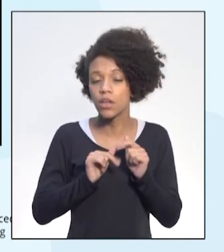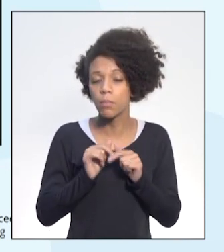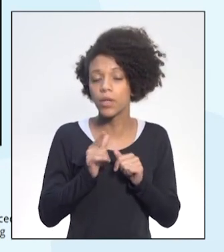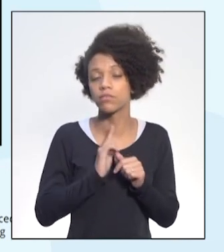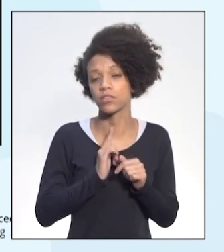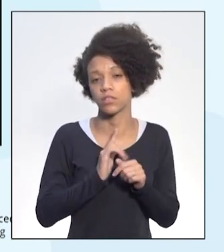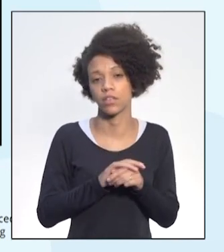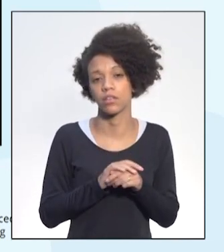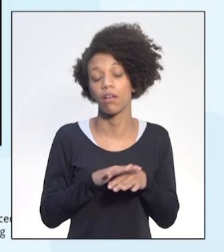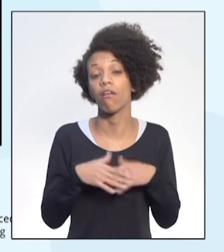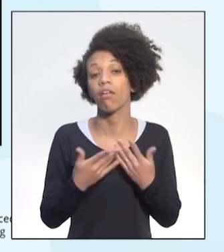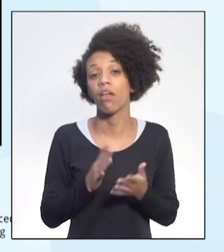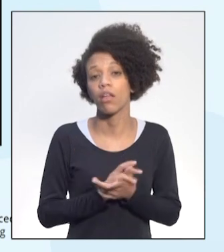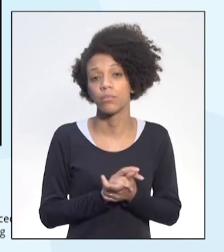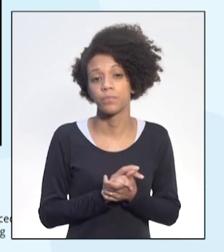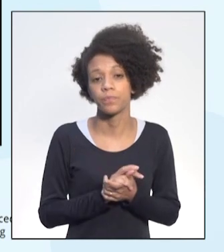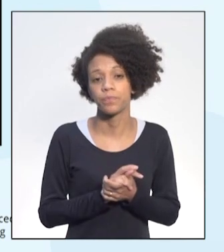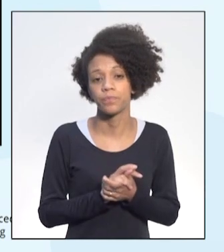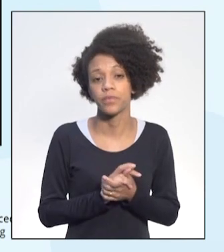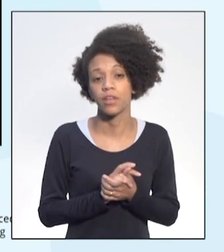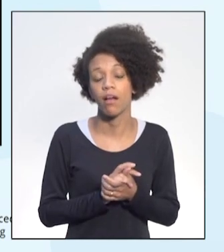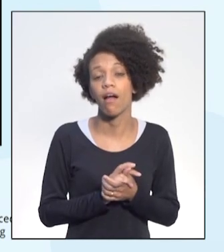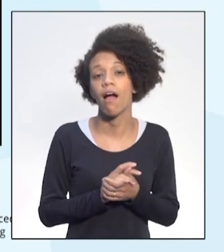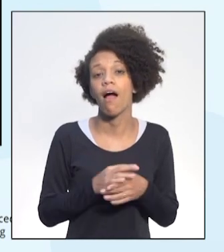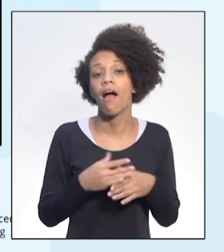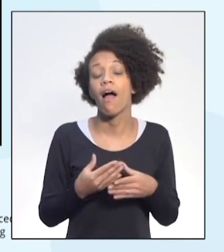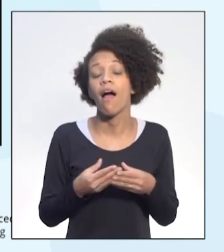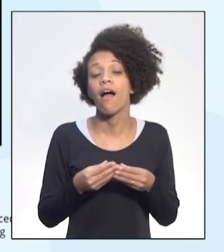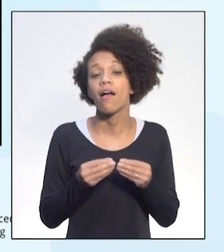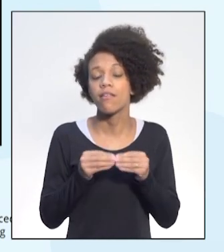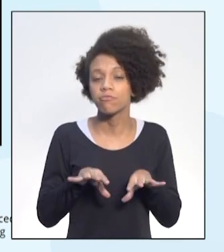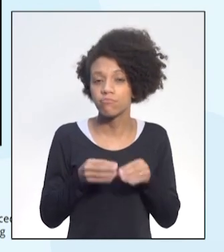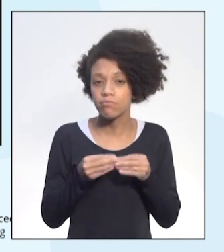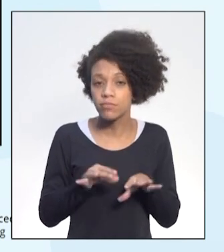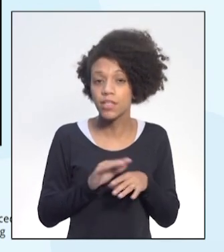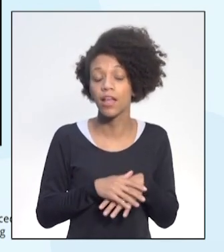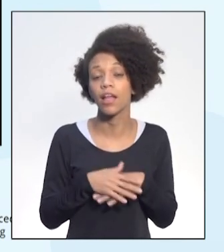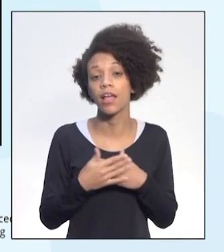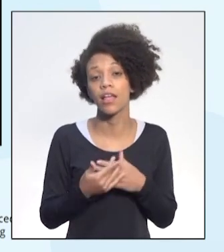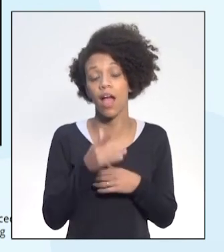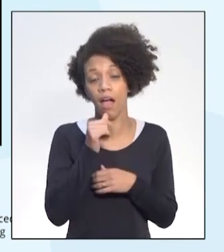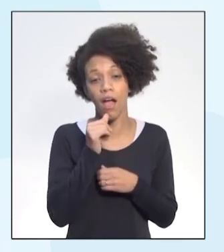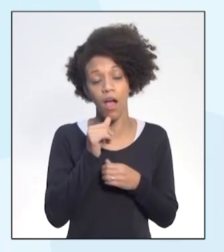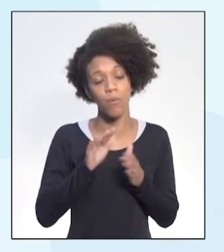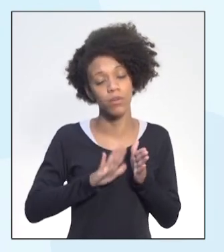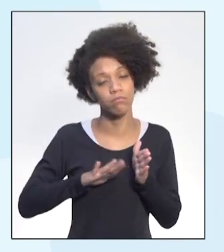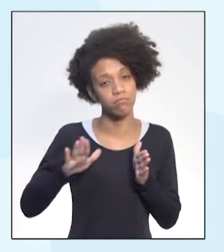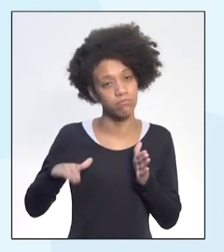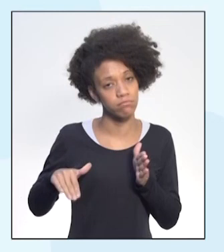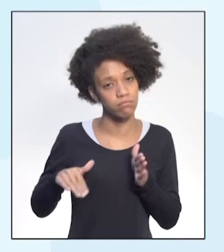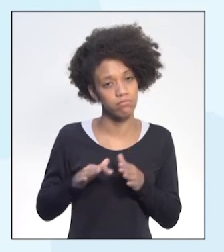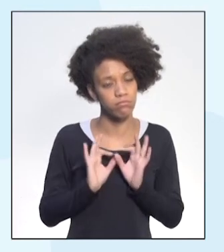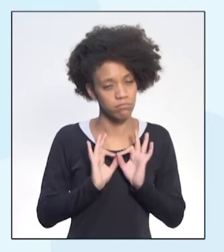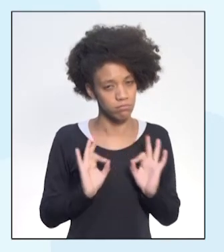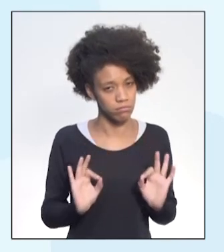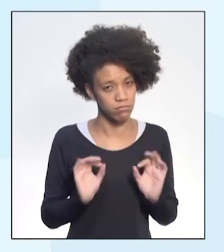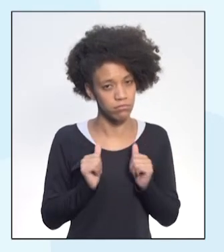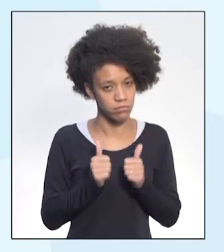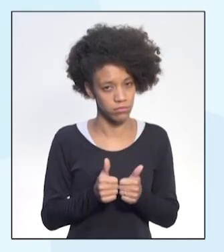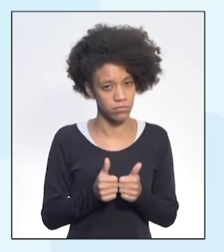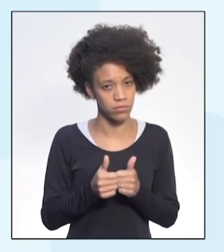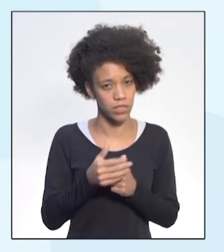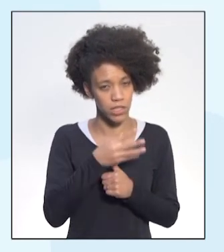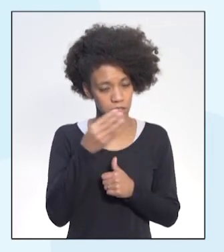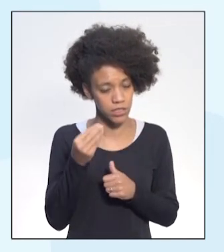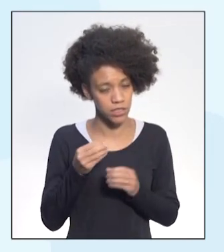aqui? Vai ser, Clem? Vai ser a clara de ovo e a água do mar. Perfeito, pessoal? Tudo bem? Quem esqueceu da